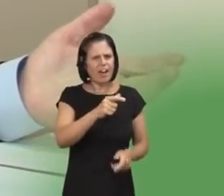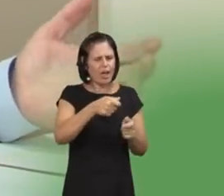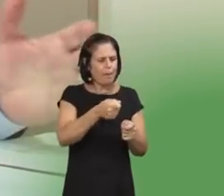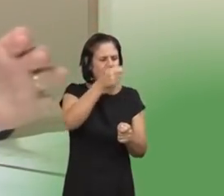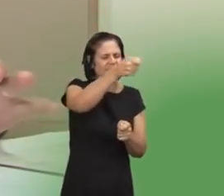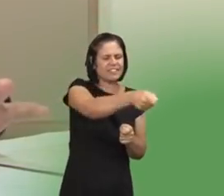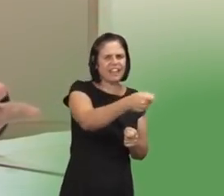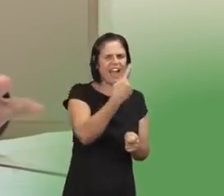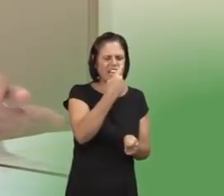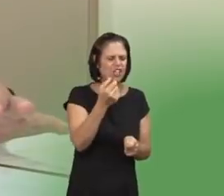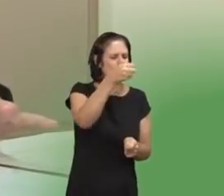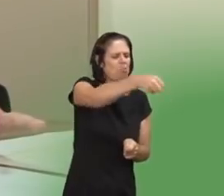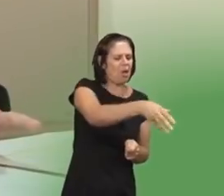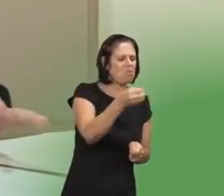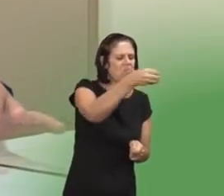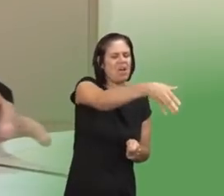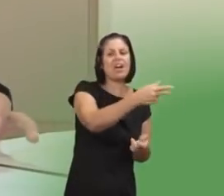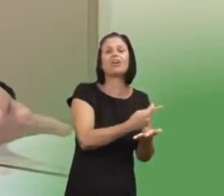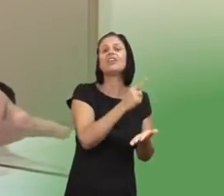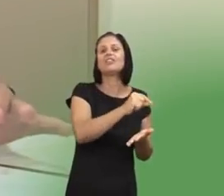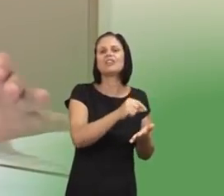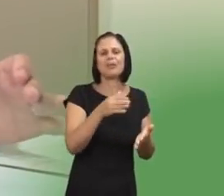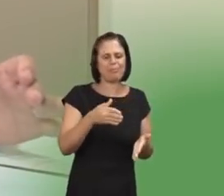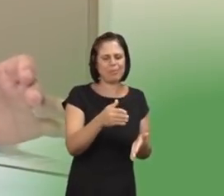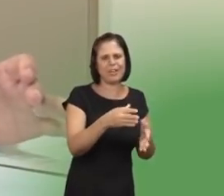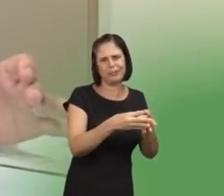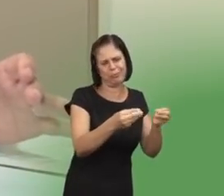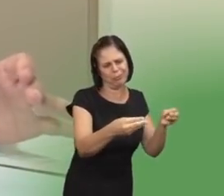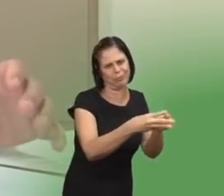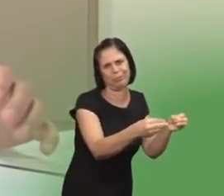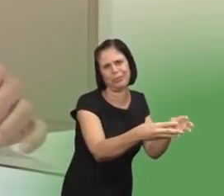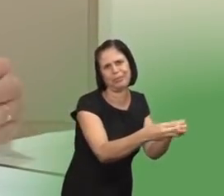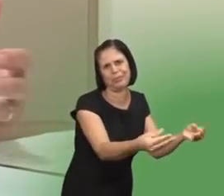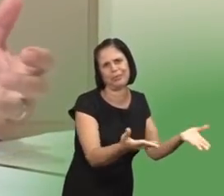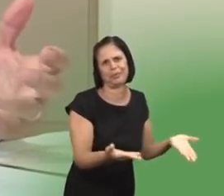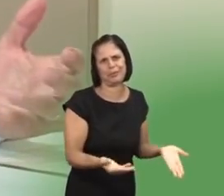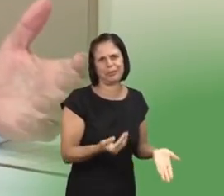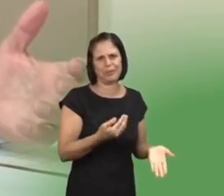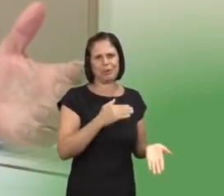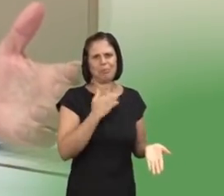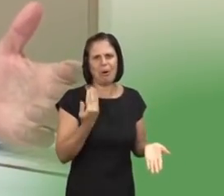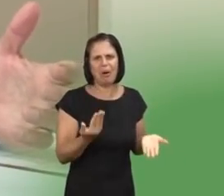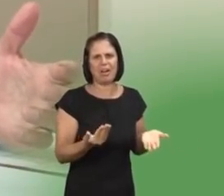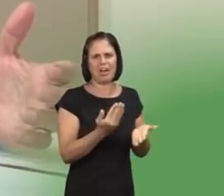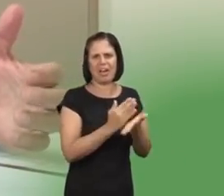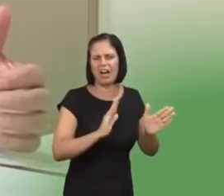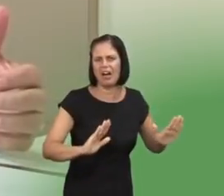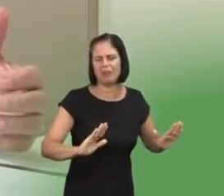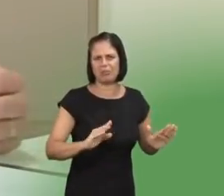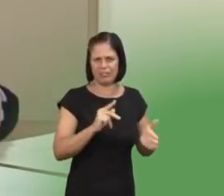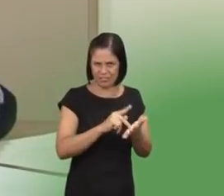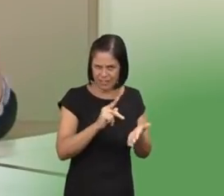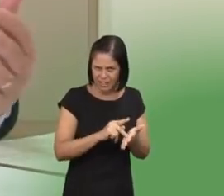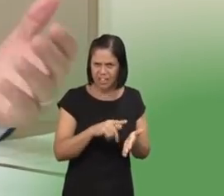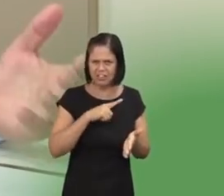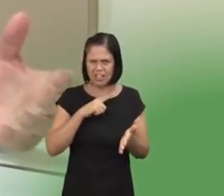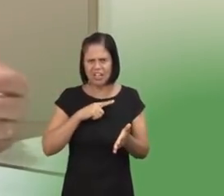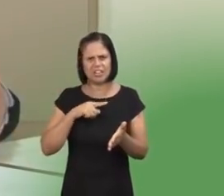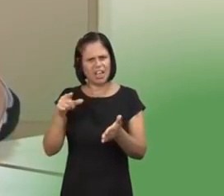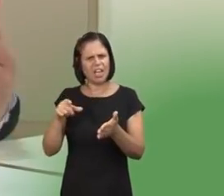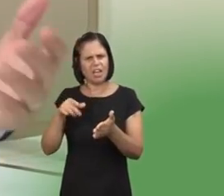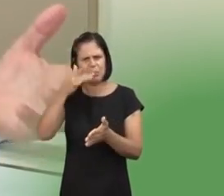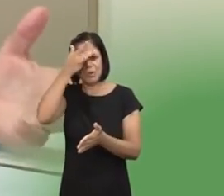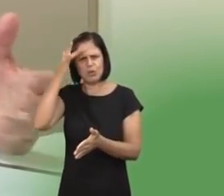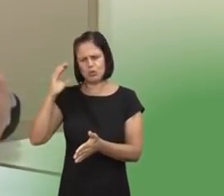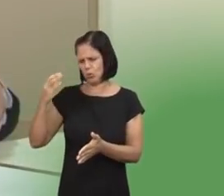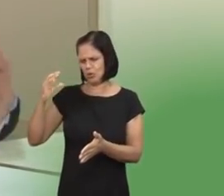mares. Isso está trazendo uma morte nos mares, e os seres vivos dos mares pesquisas que têm